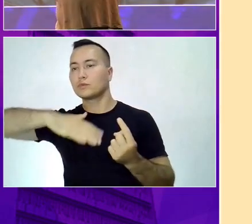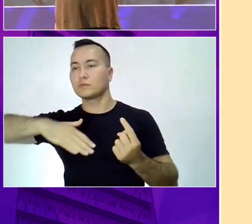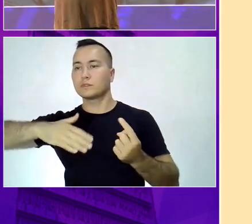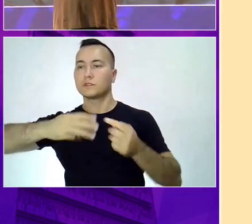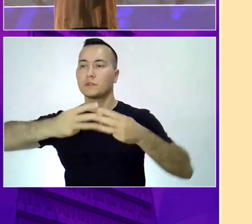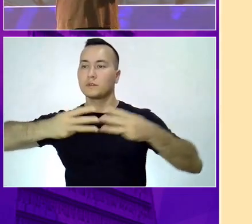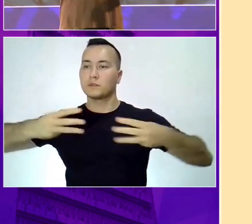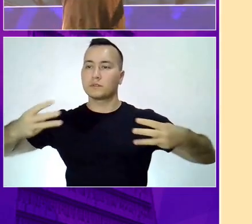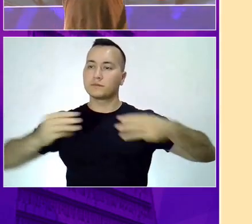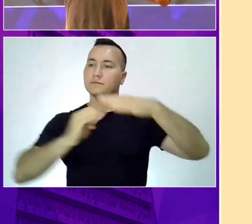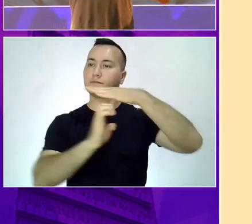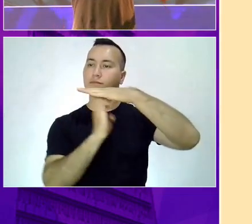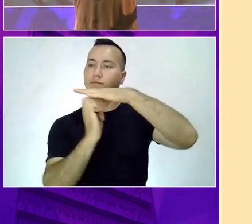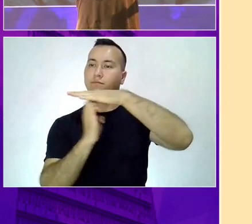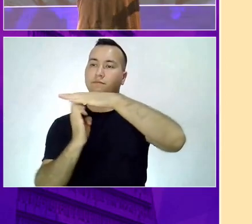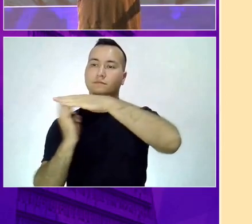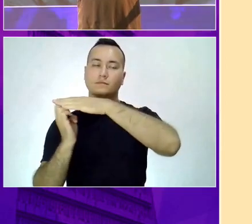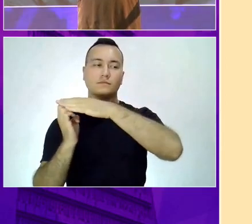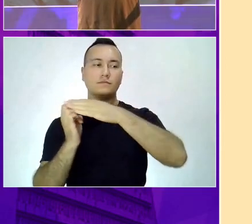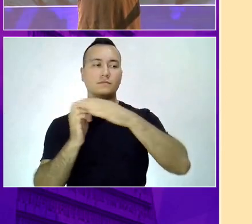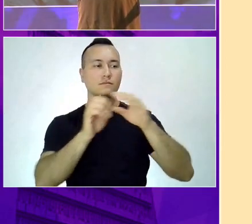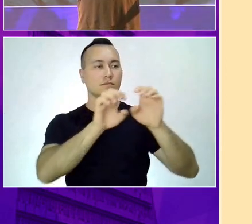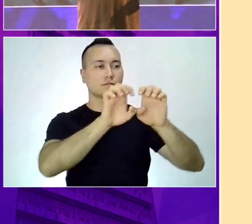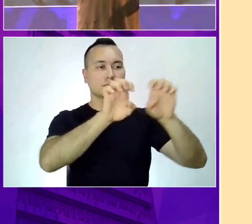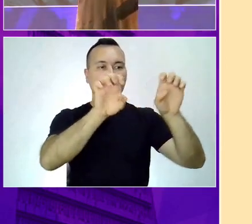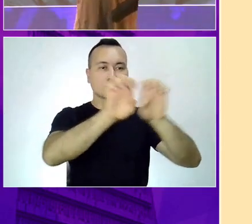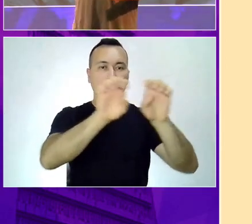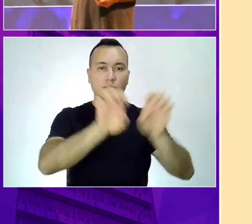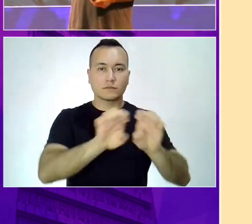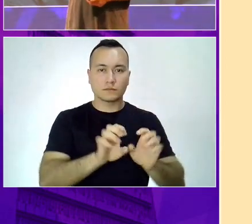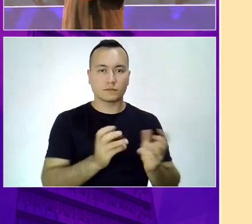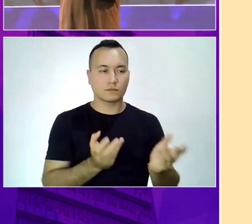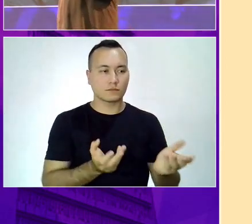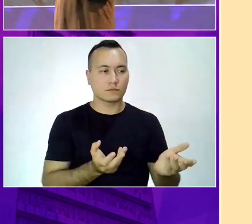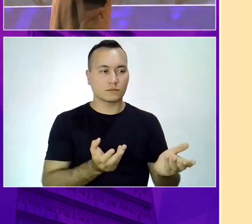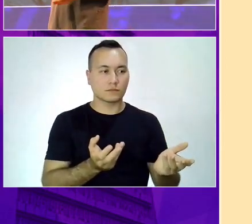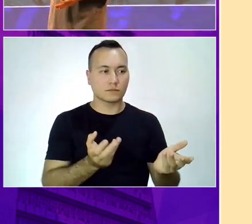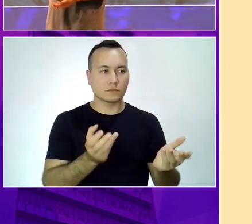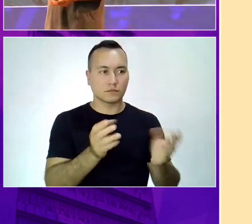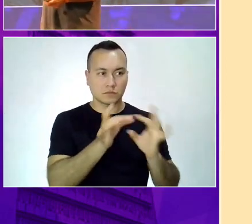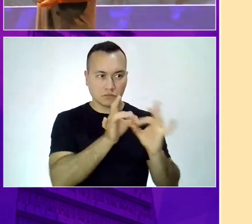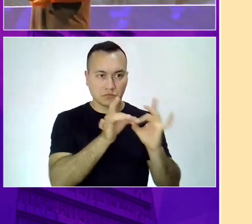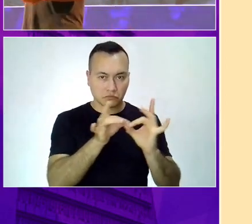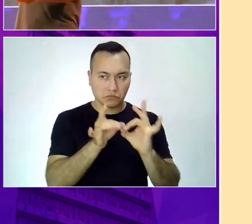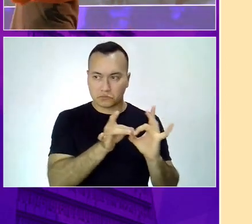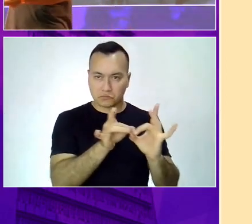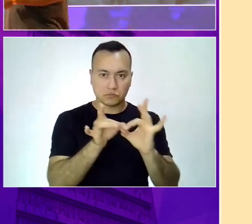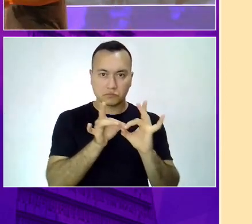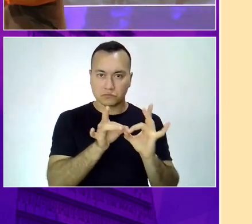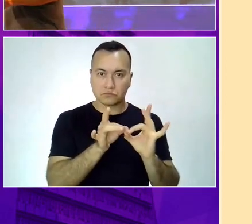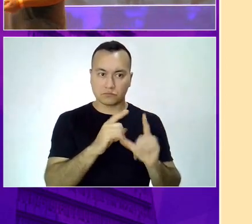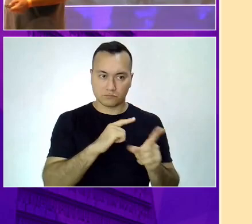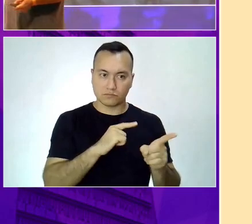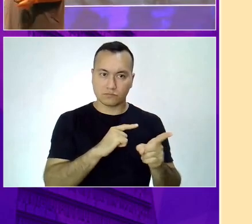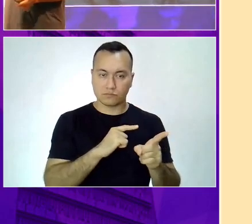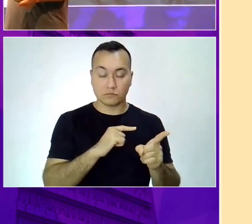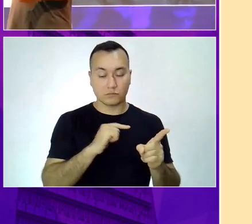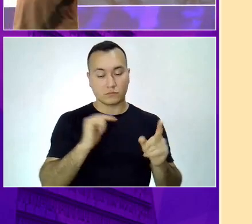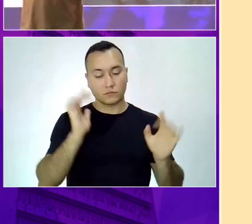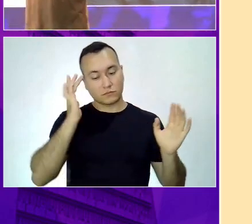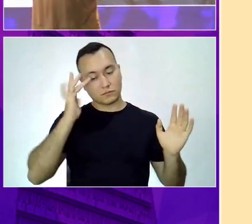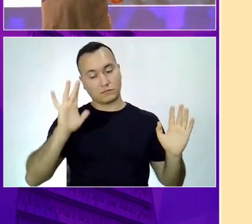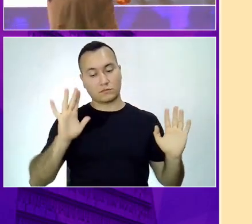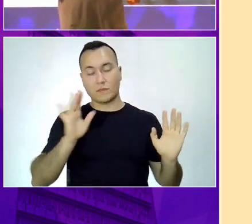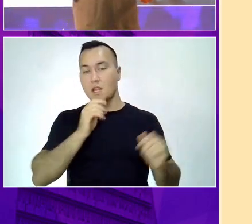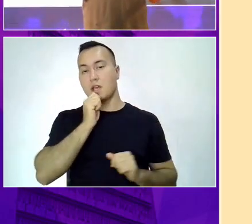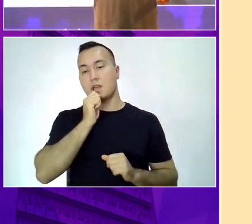que tem propósito? Eu não sei. A sensação que eu tenho é que está indo por lá. E eu queria te convidar justamente para você